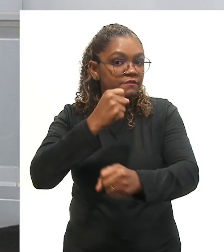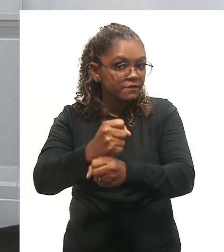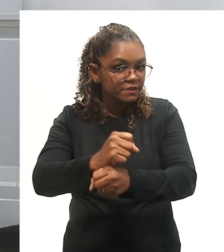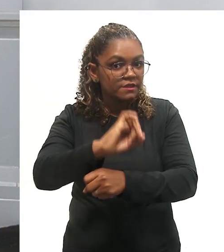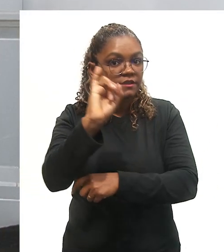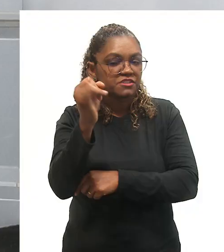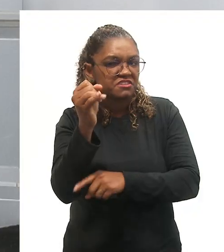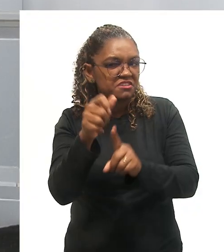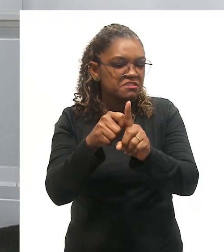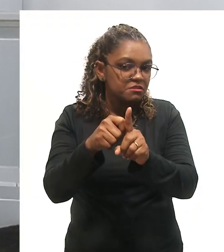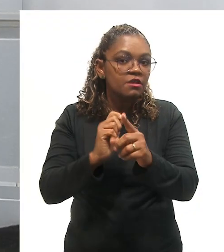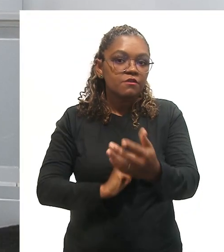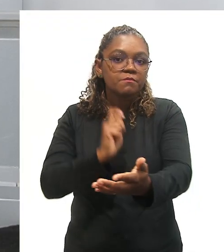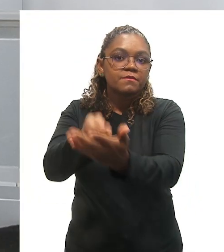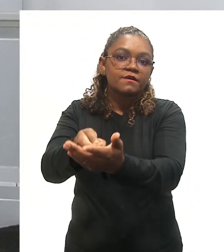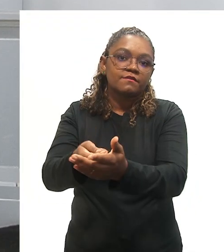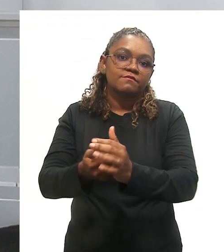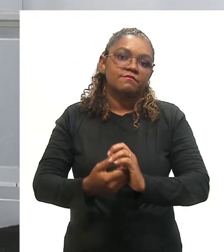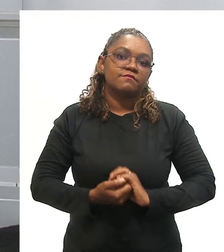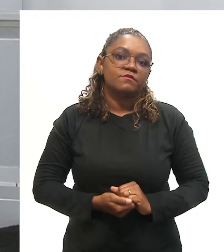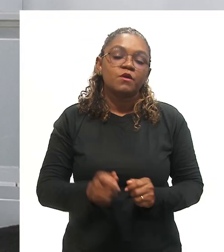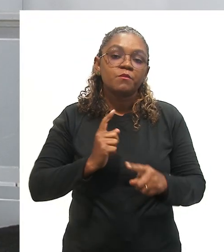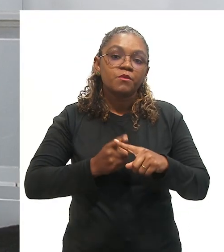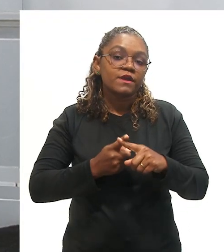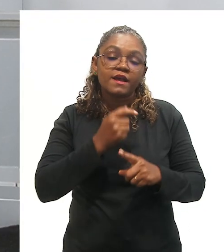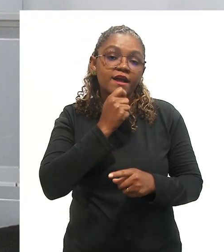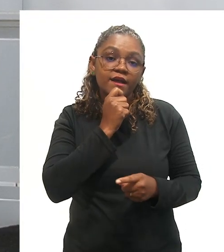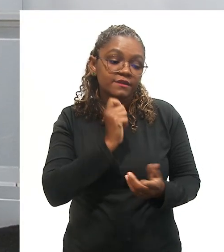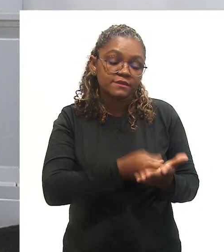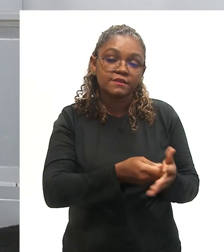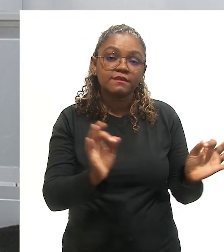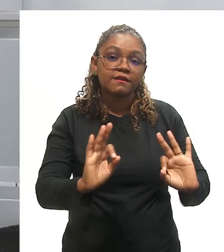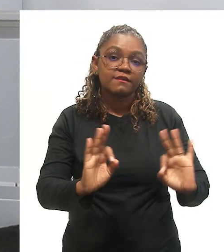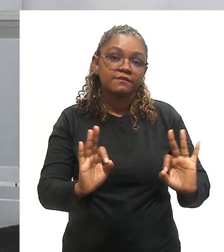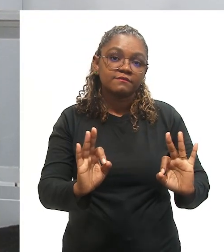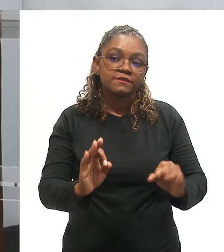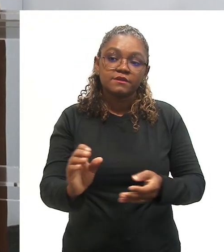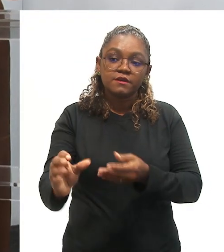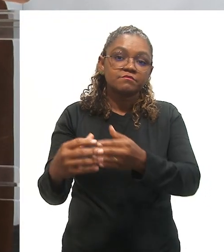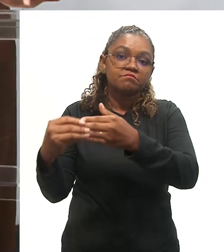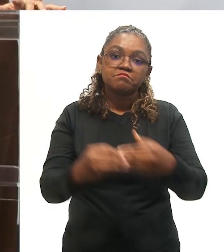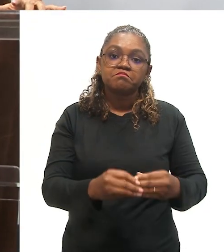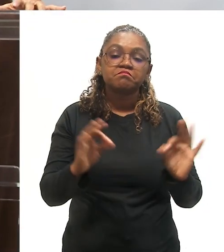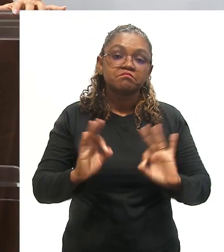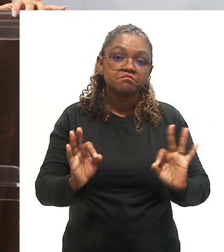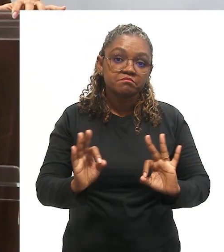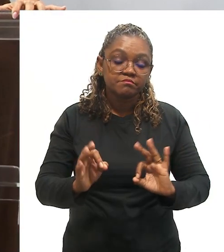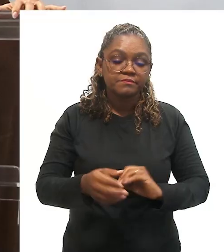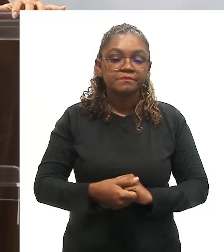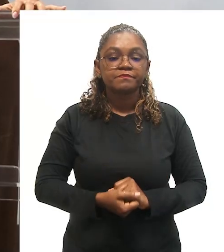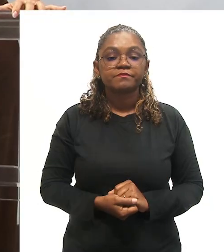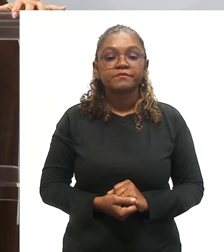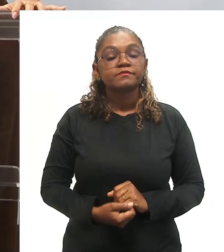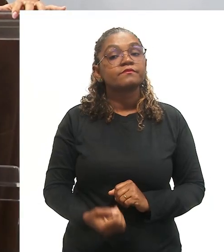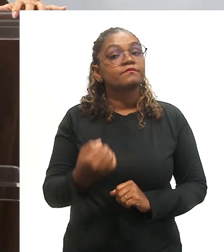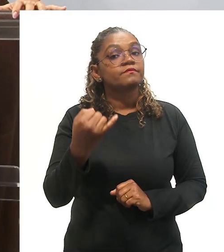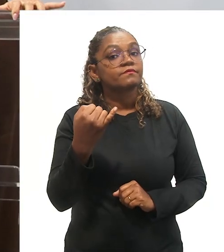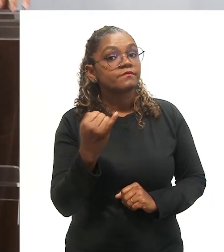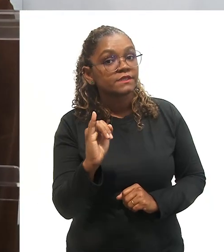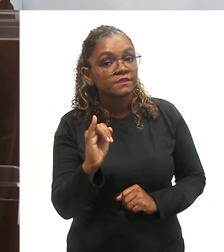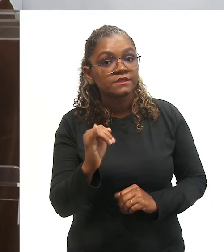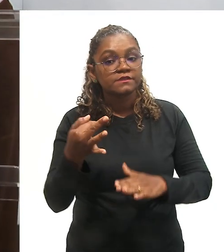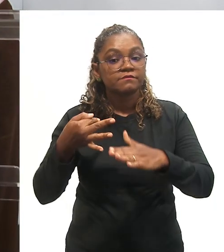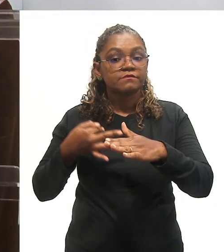inscrito em restos a pagar. Não liquidados, porque eu não liquidei, não recebi. Caso o